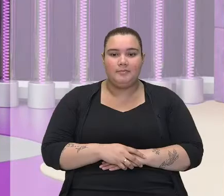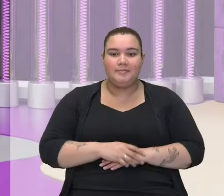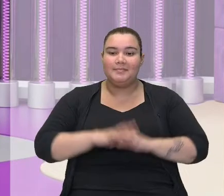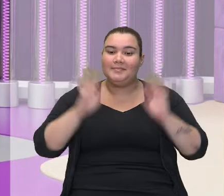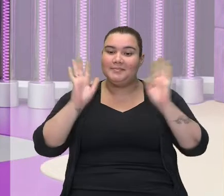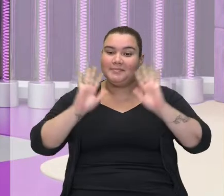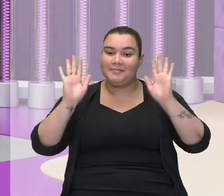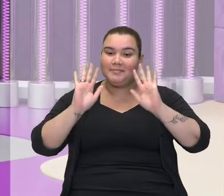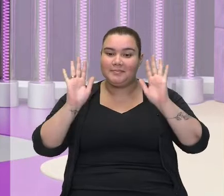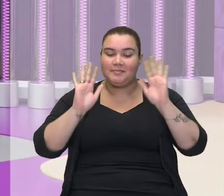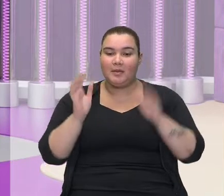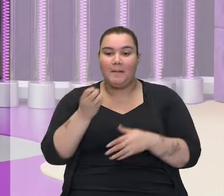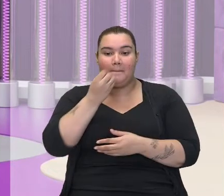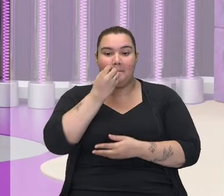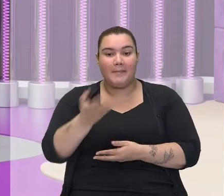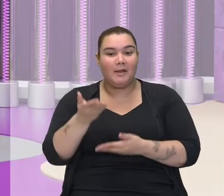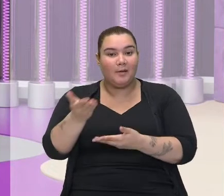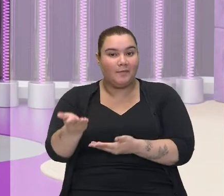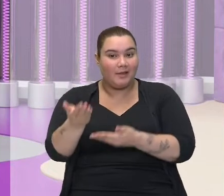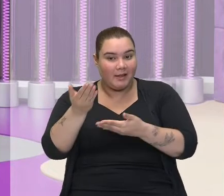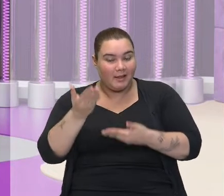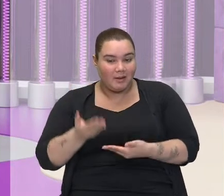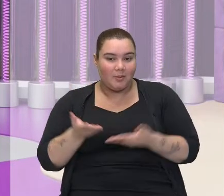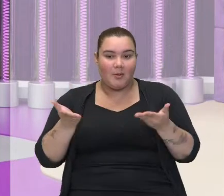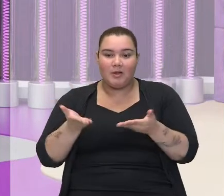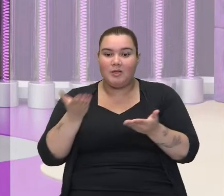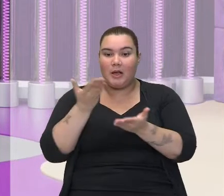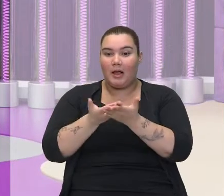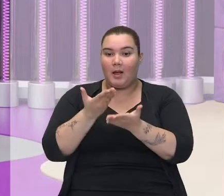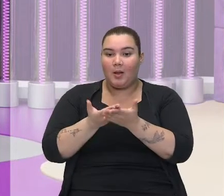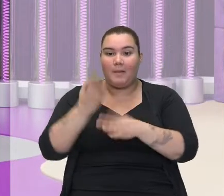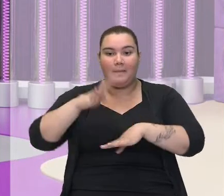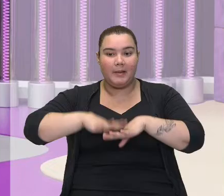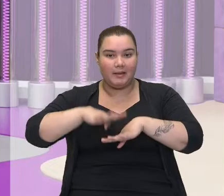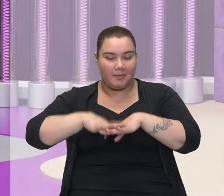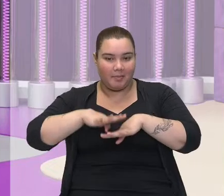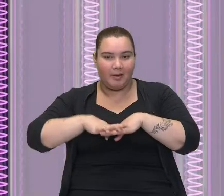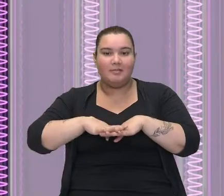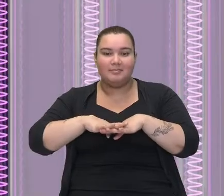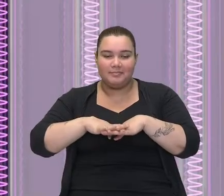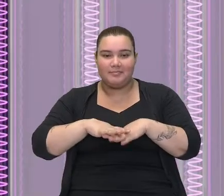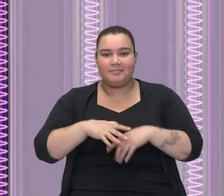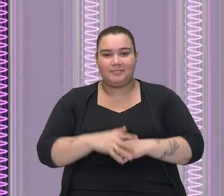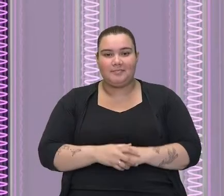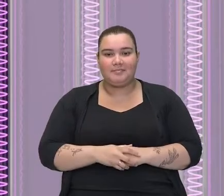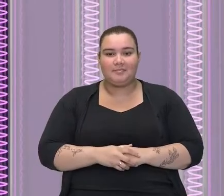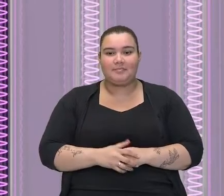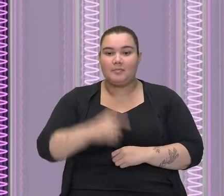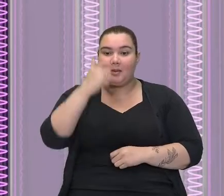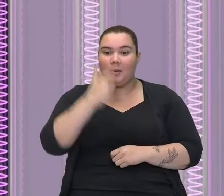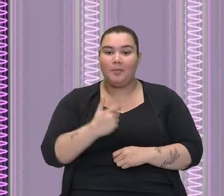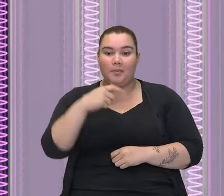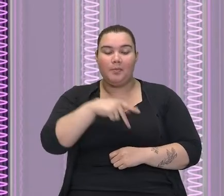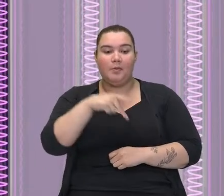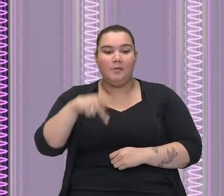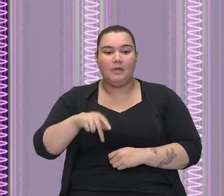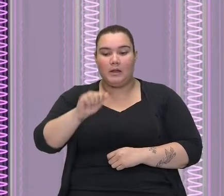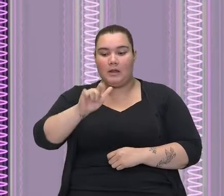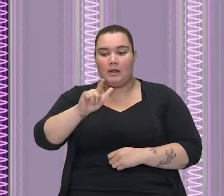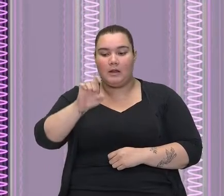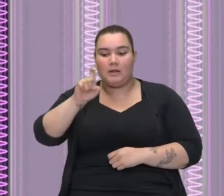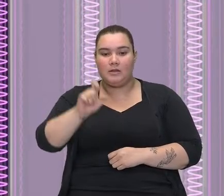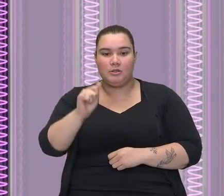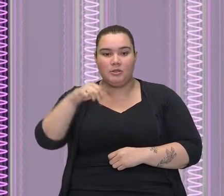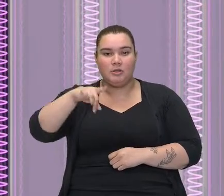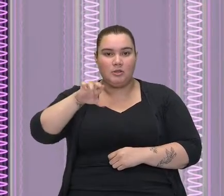Olá, seja bem-vinda, seja bem-vindo a mais uma aula de matemática aqui comigo, professor